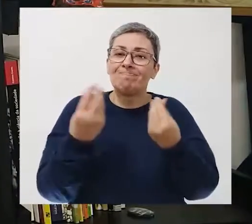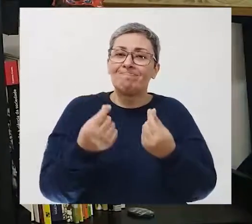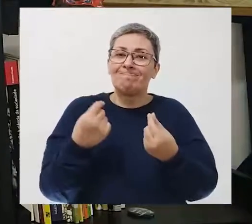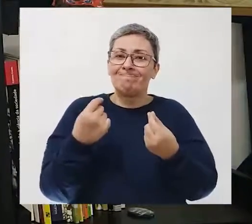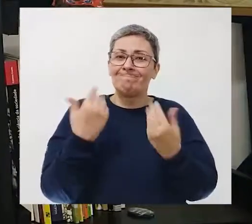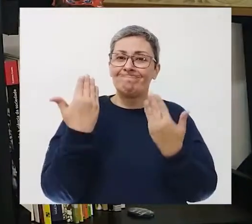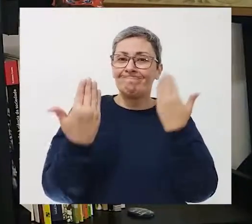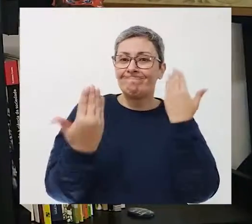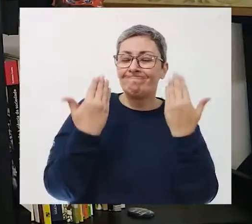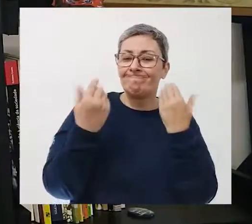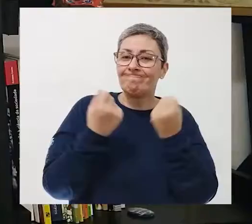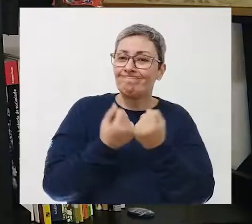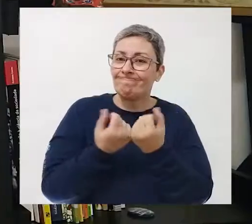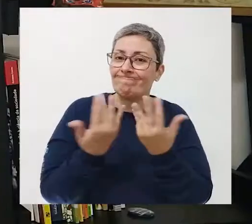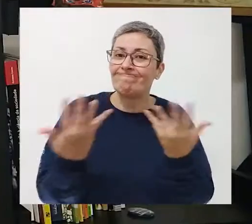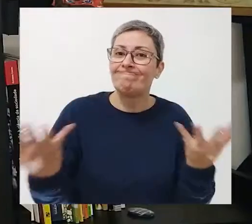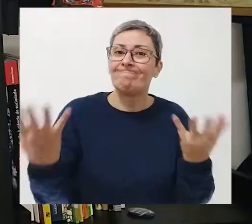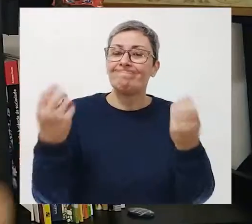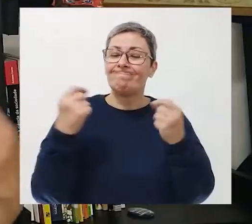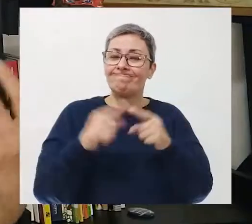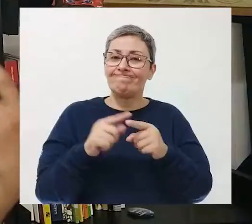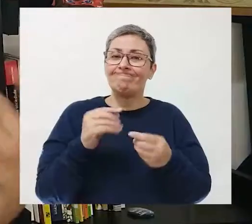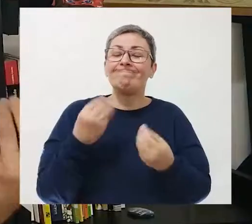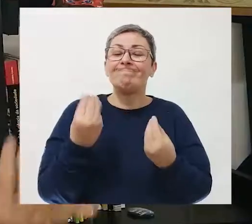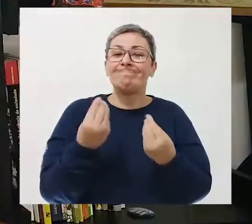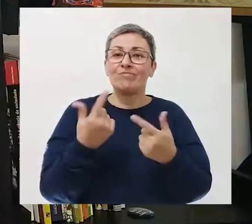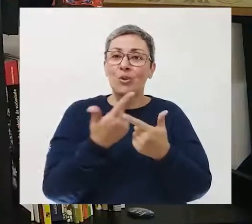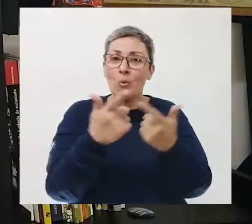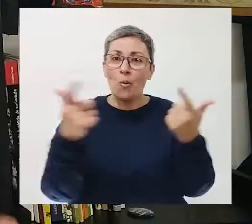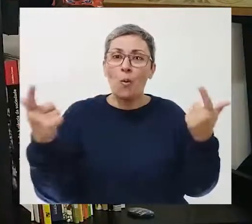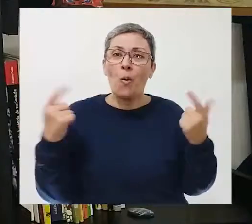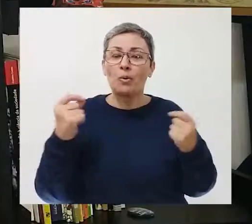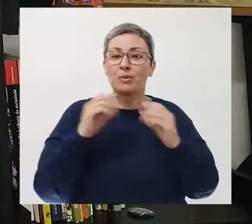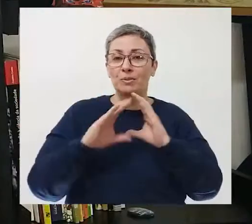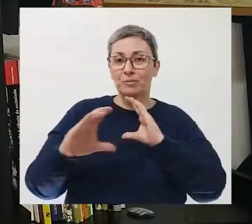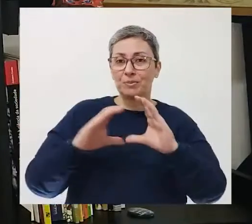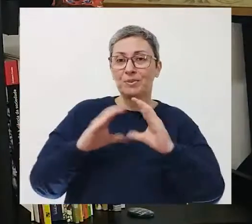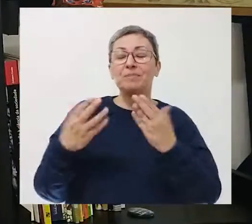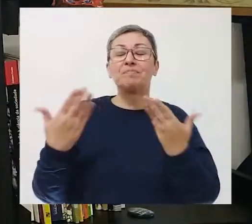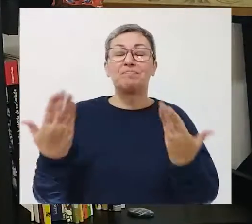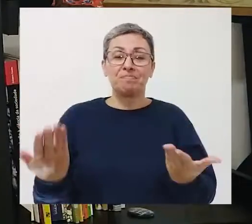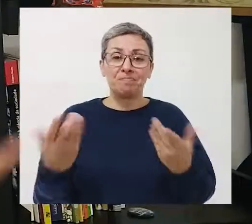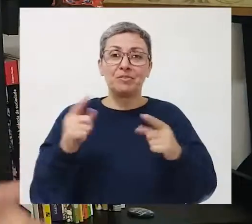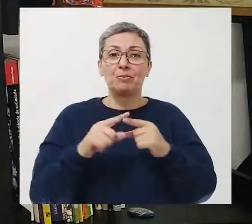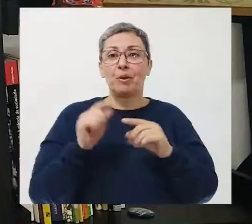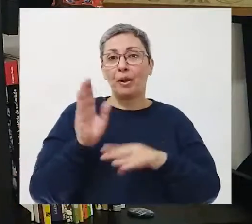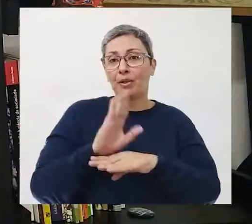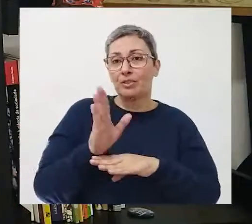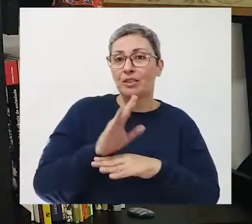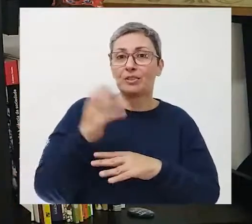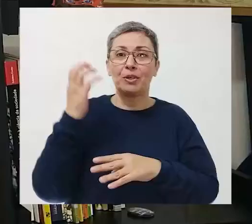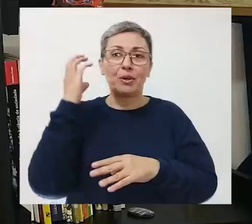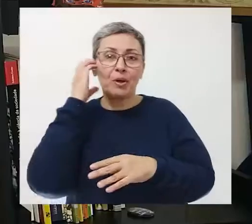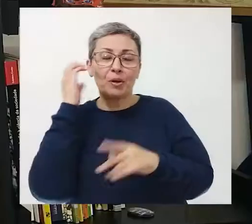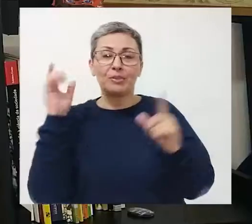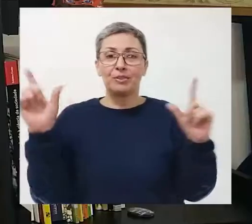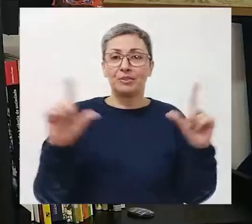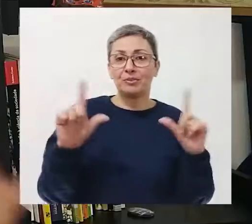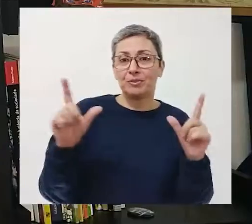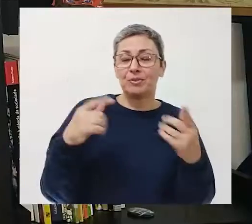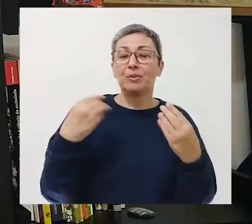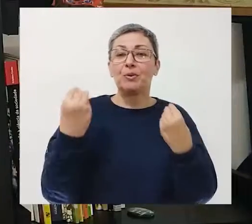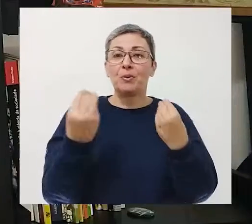ao alcance e ao apelo de outros meios de comunicação, né? Como cinema, o rádio, a televisão,